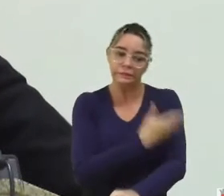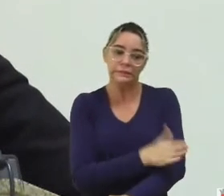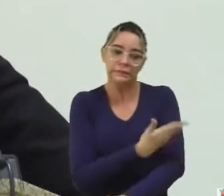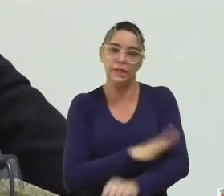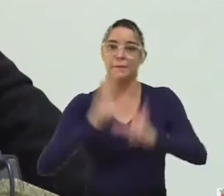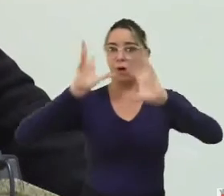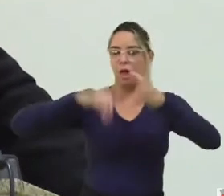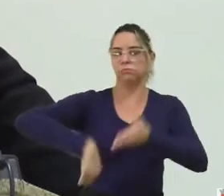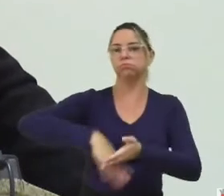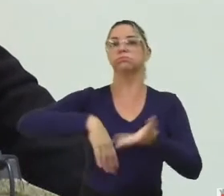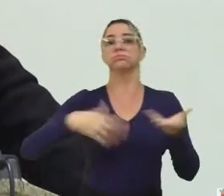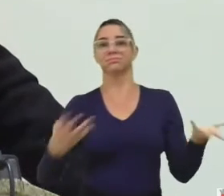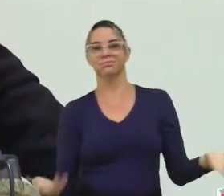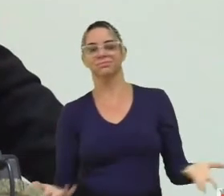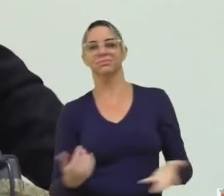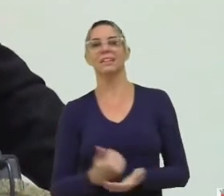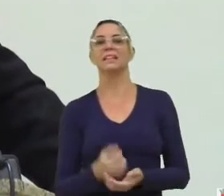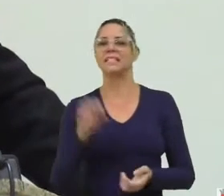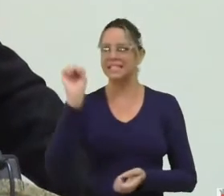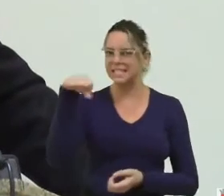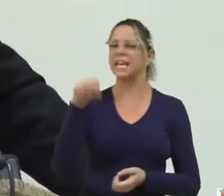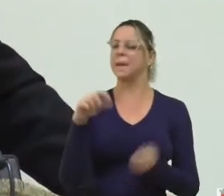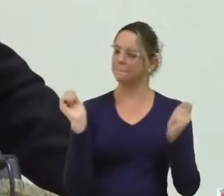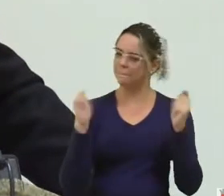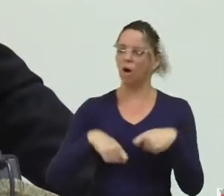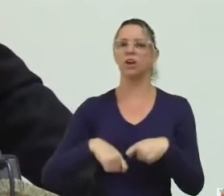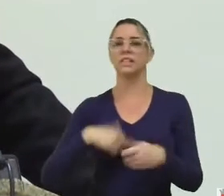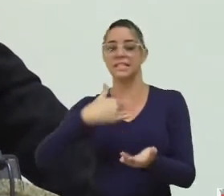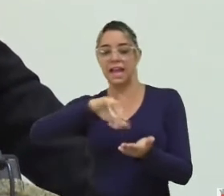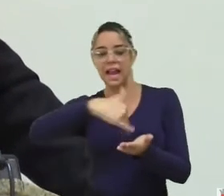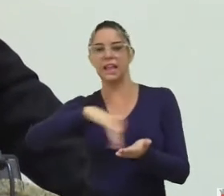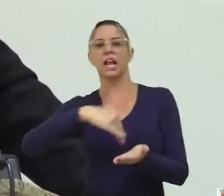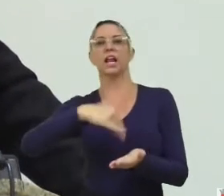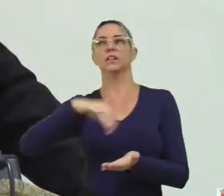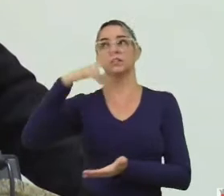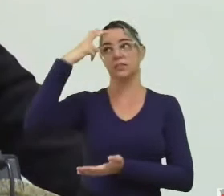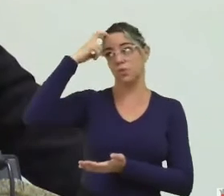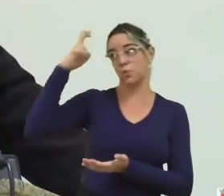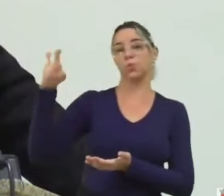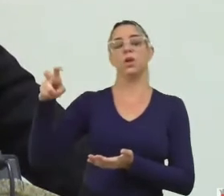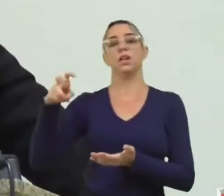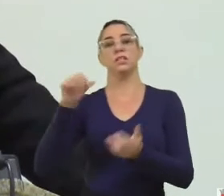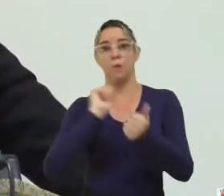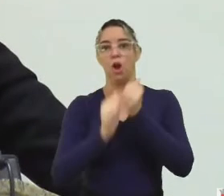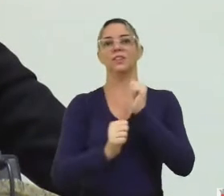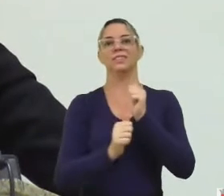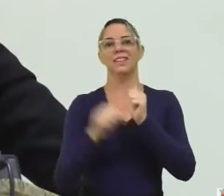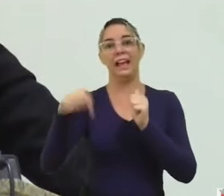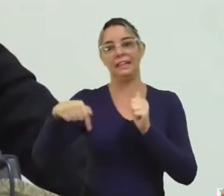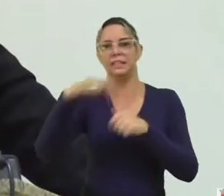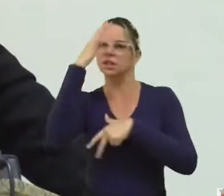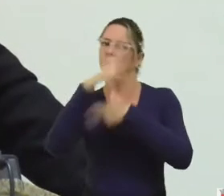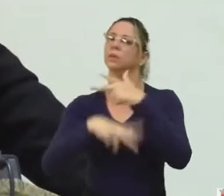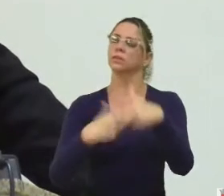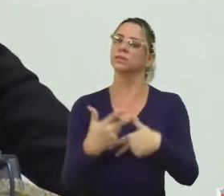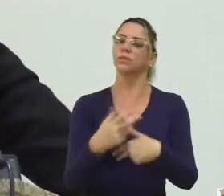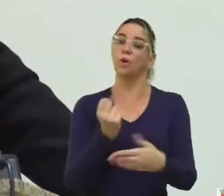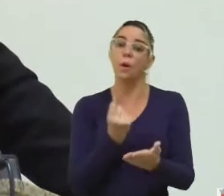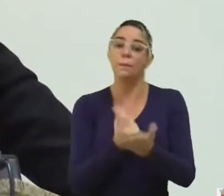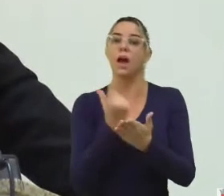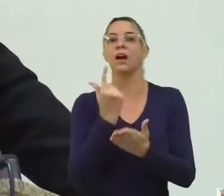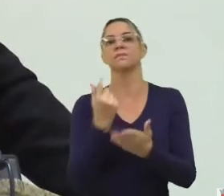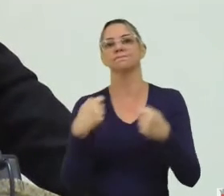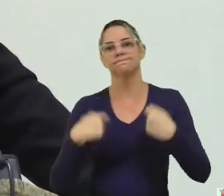tem a possibilidade, sim, através da Secretaria de esporte do nosso município, para fazer essas compras